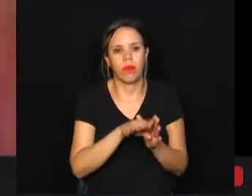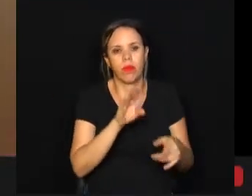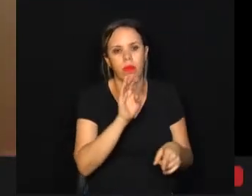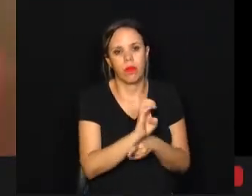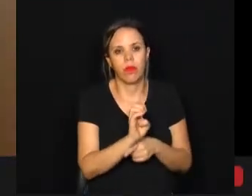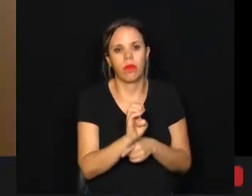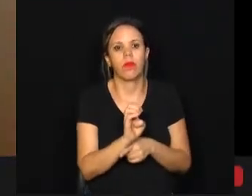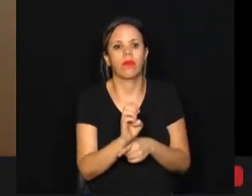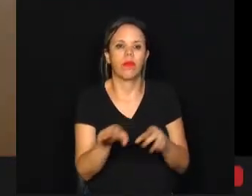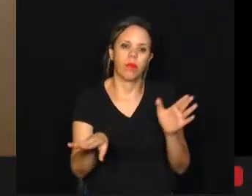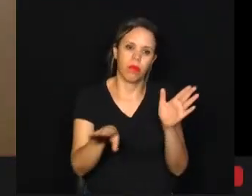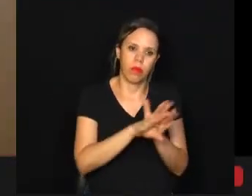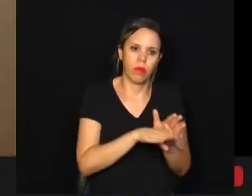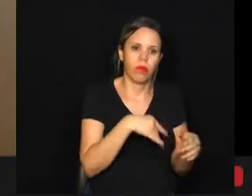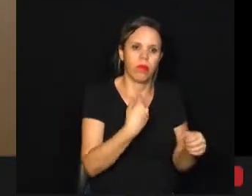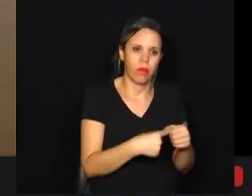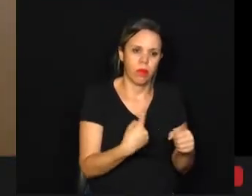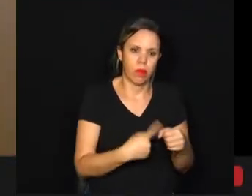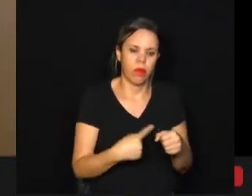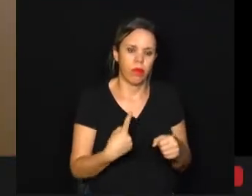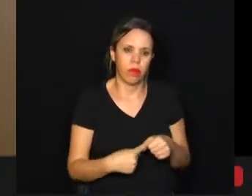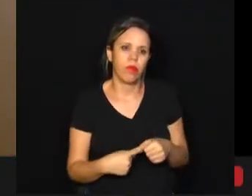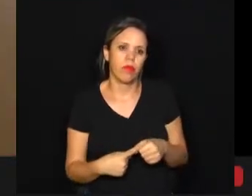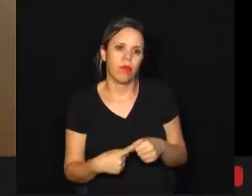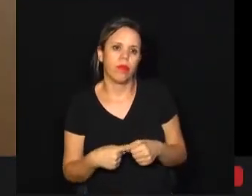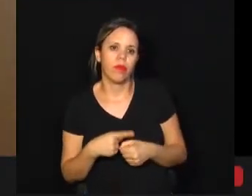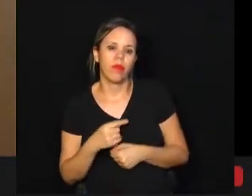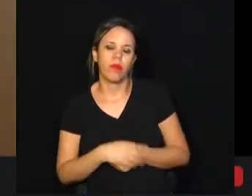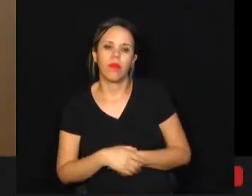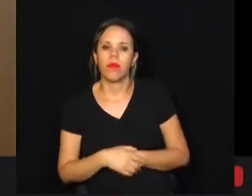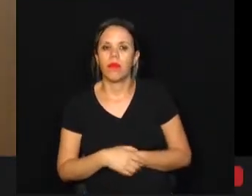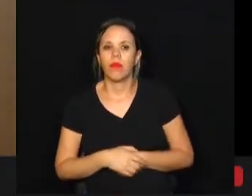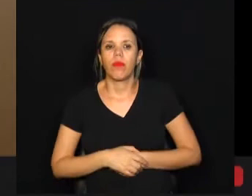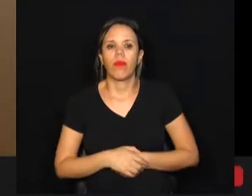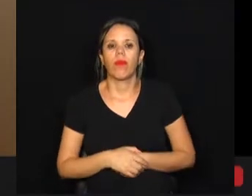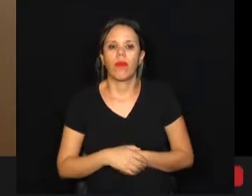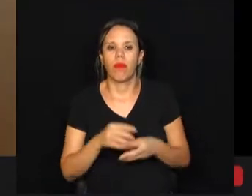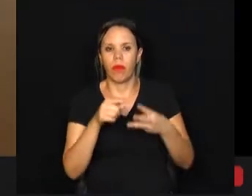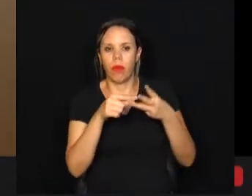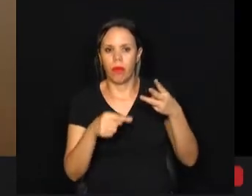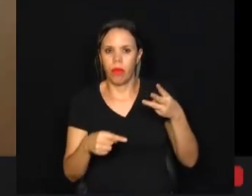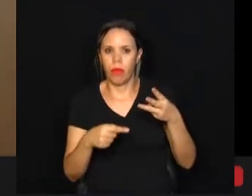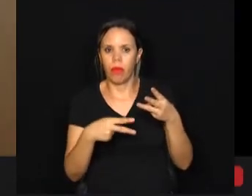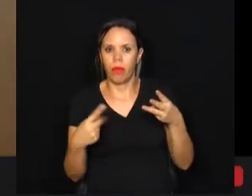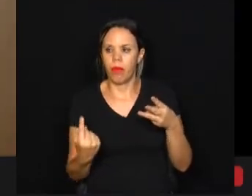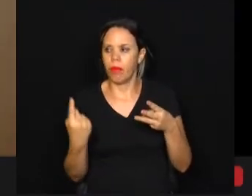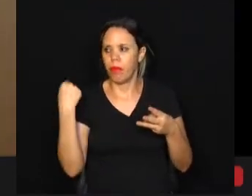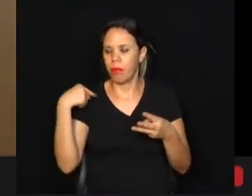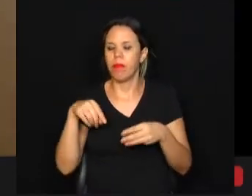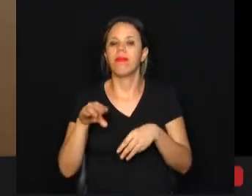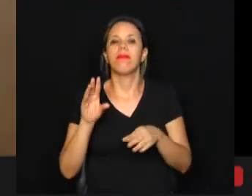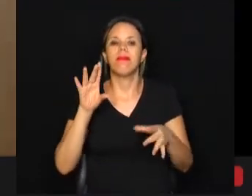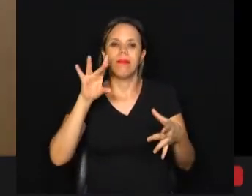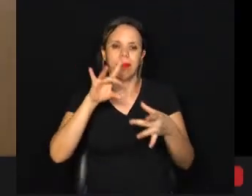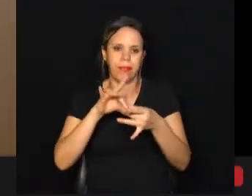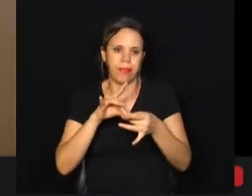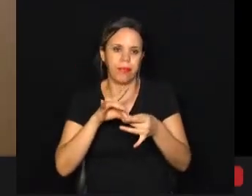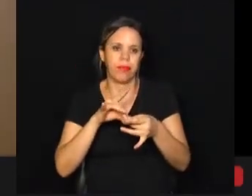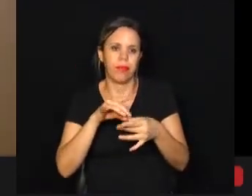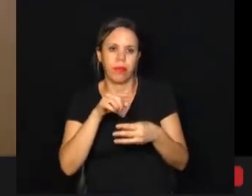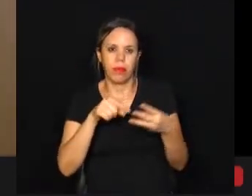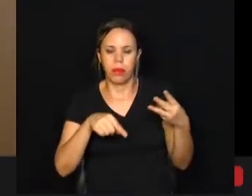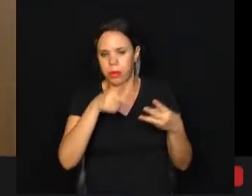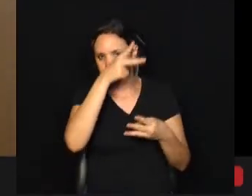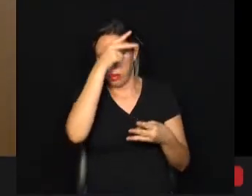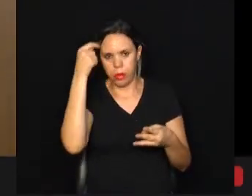do Fundo Estadual para o Fundo Municipal. Esses 3 elementos eram constitutivos. Então, quando o prefeito assinava